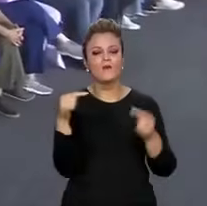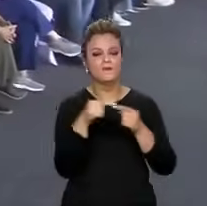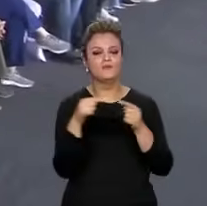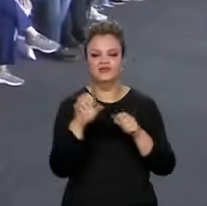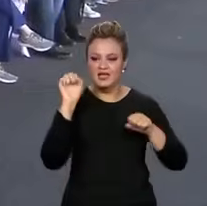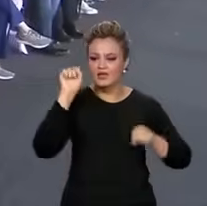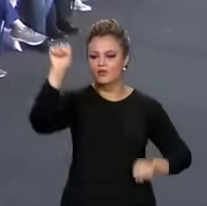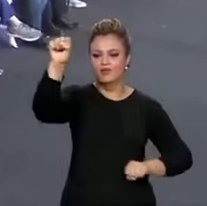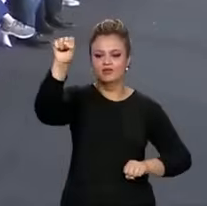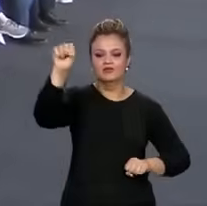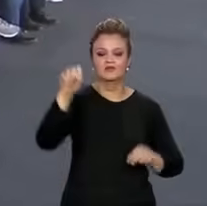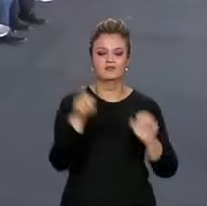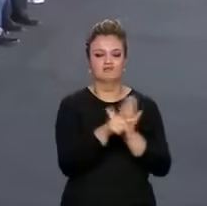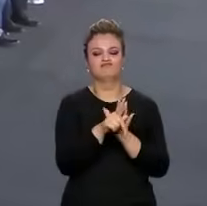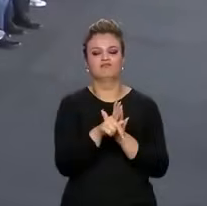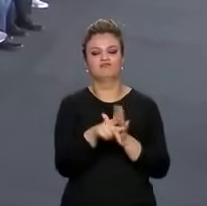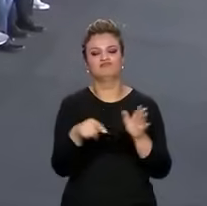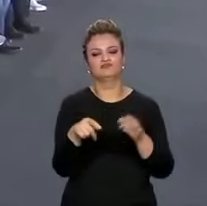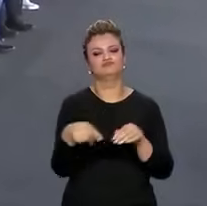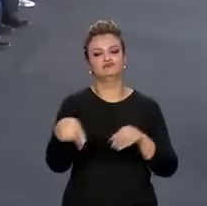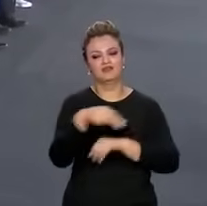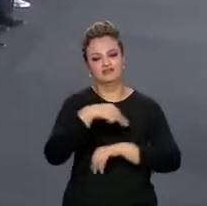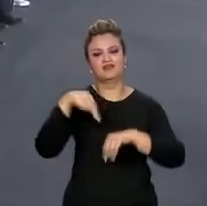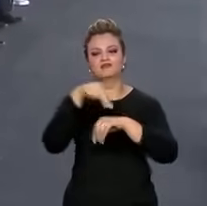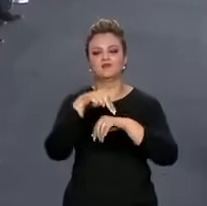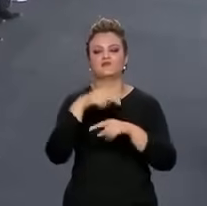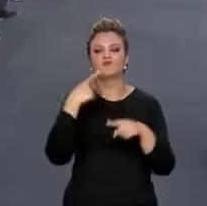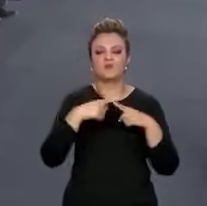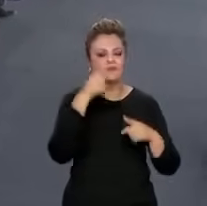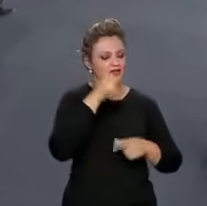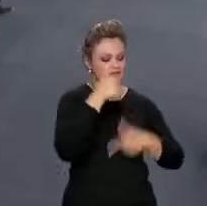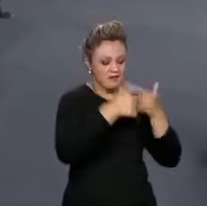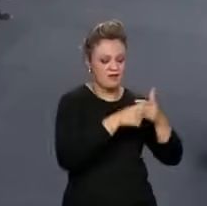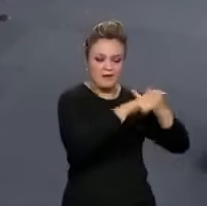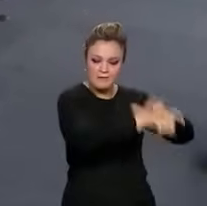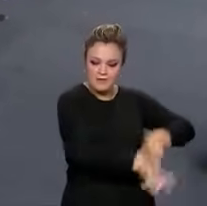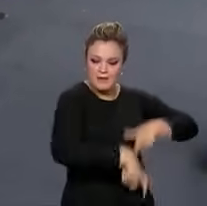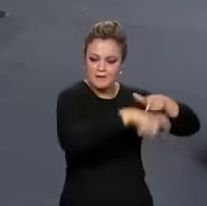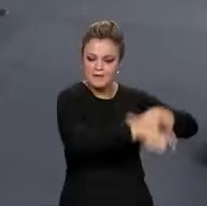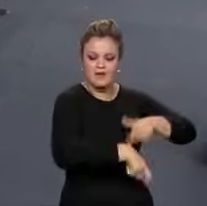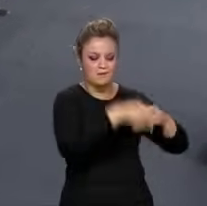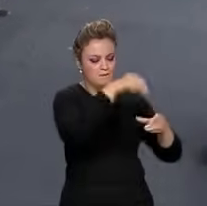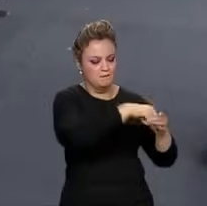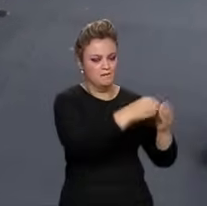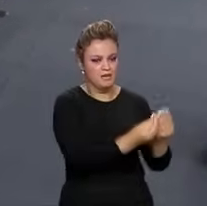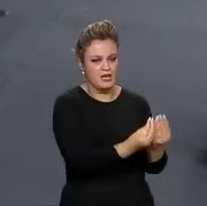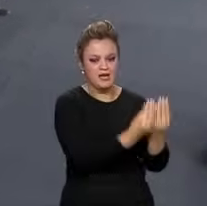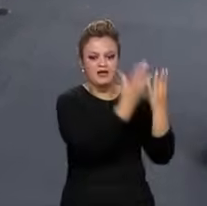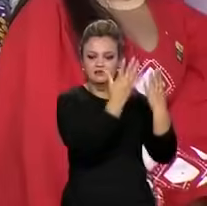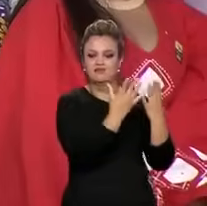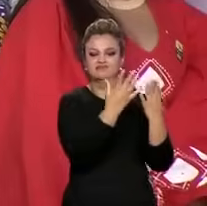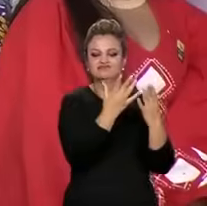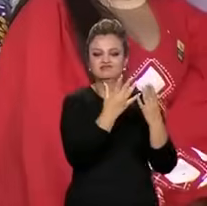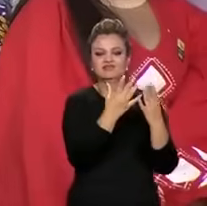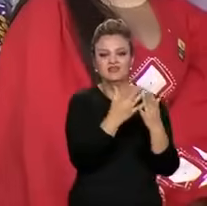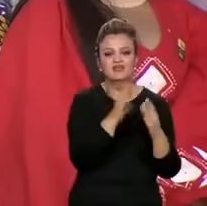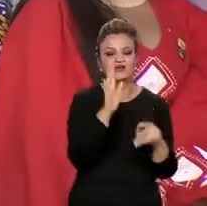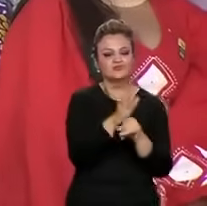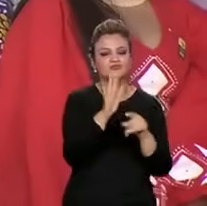da Pátria é a mulher que planta que colhe que faz